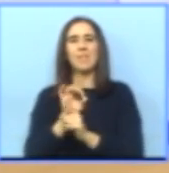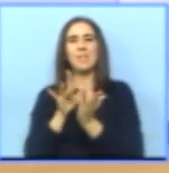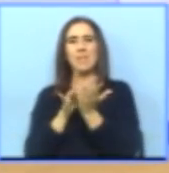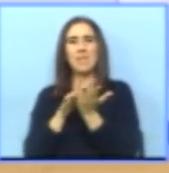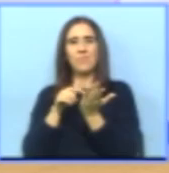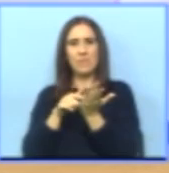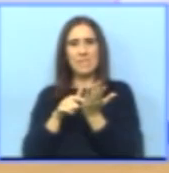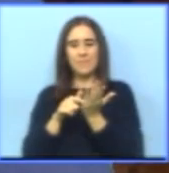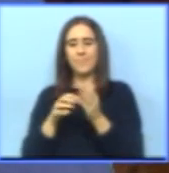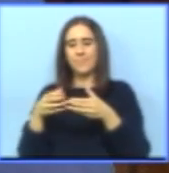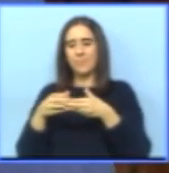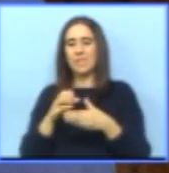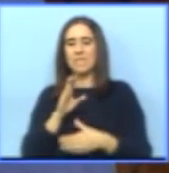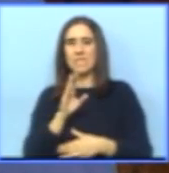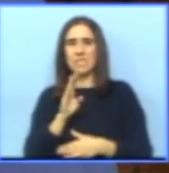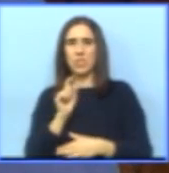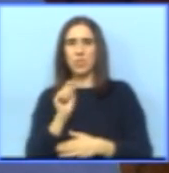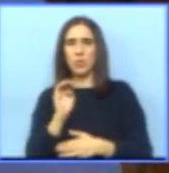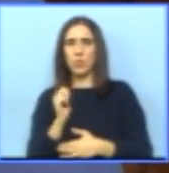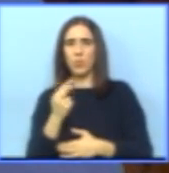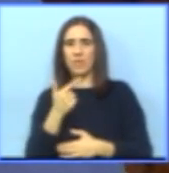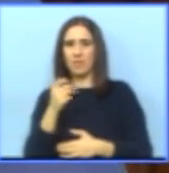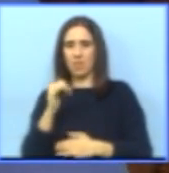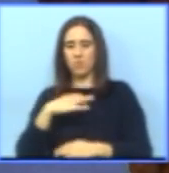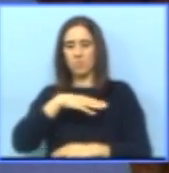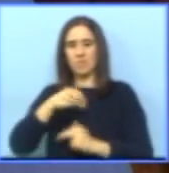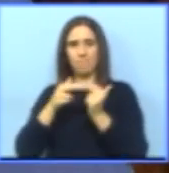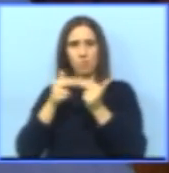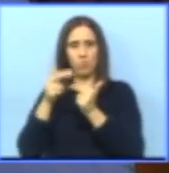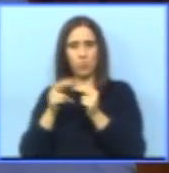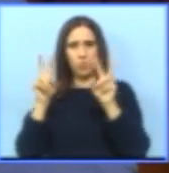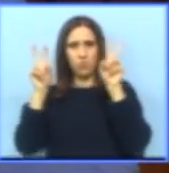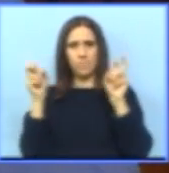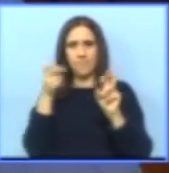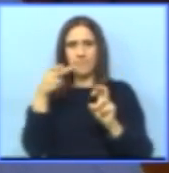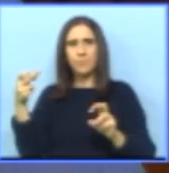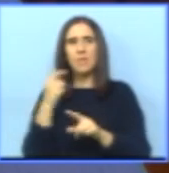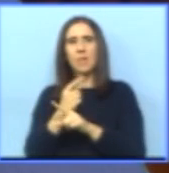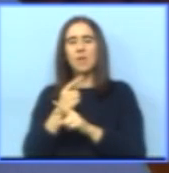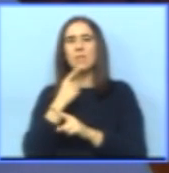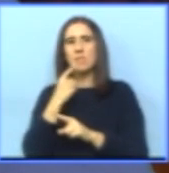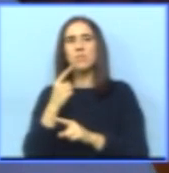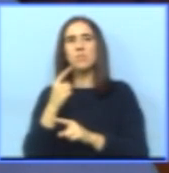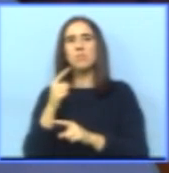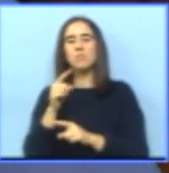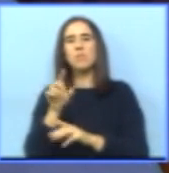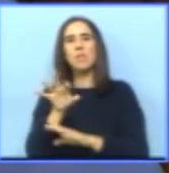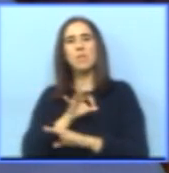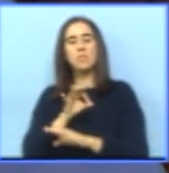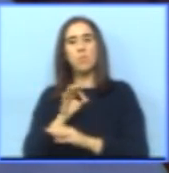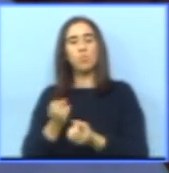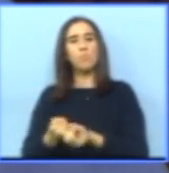livro, Jesuítas Construtores da Globalização, termina com uma referência à eleição, finalmente, de um